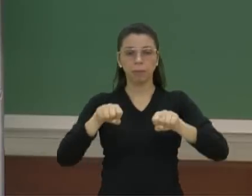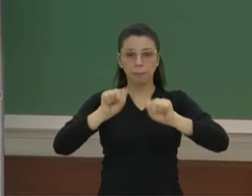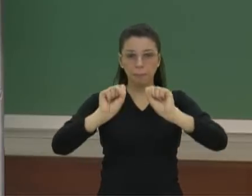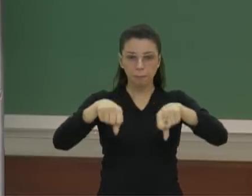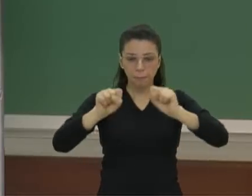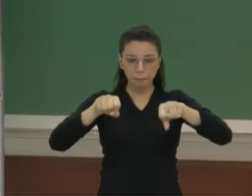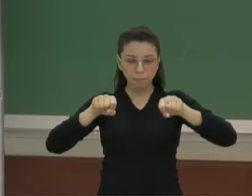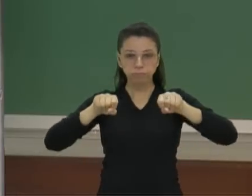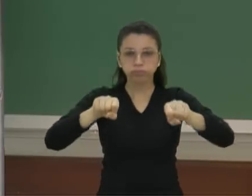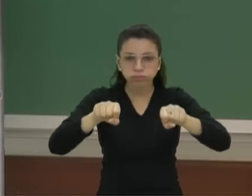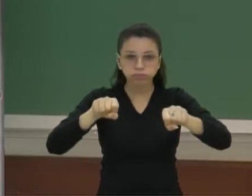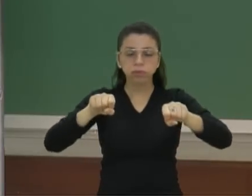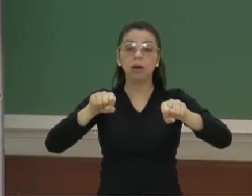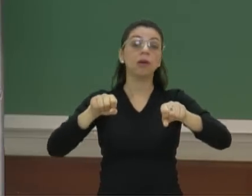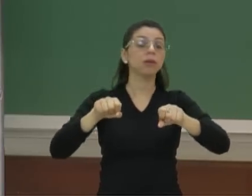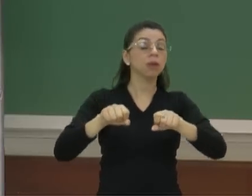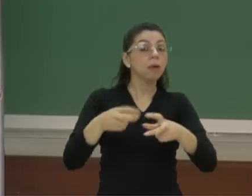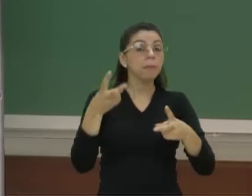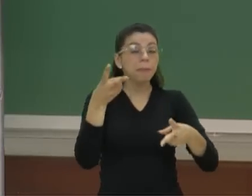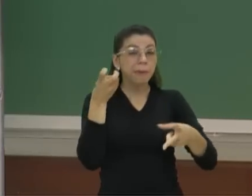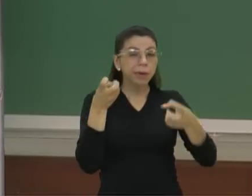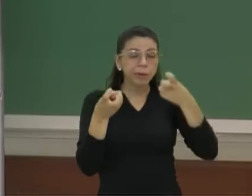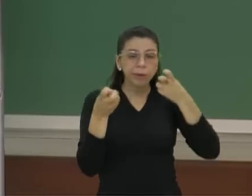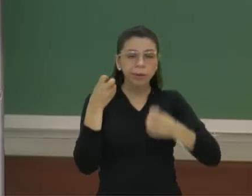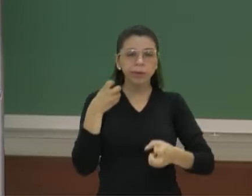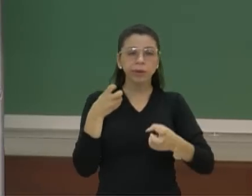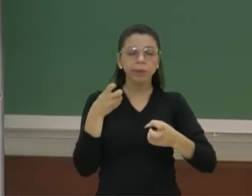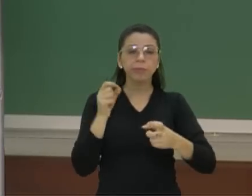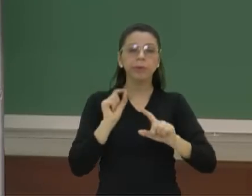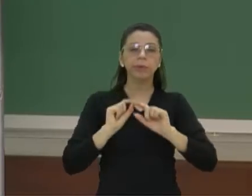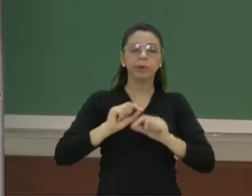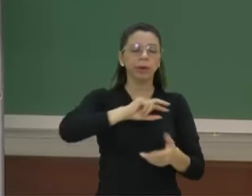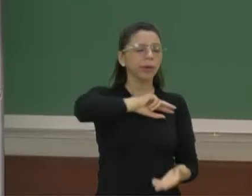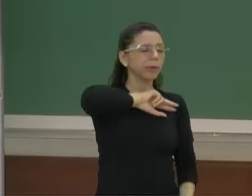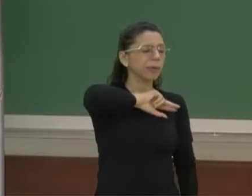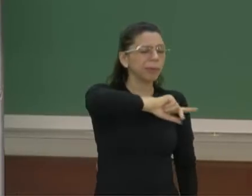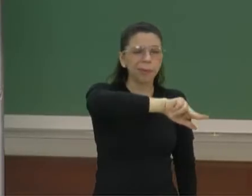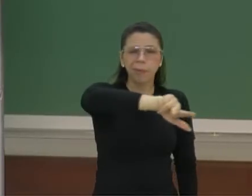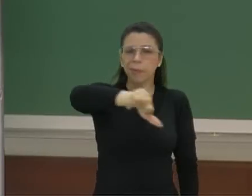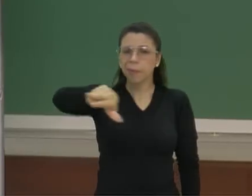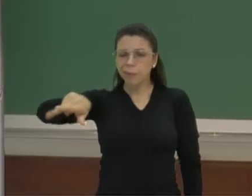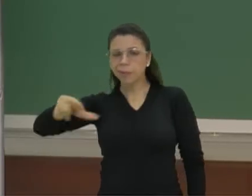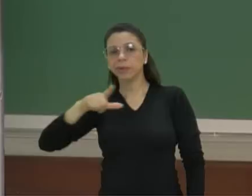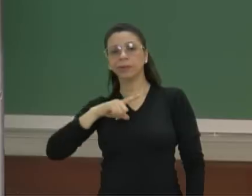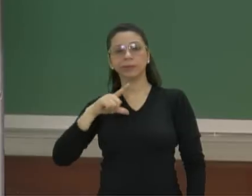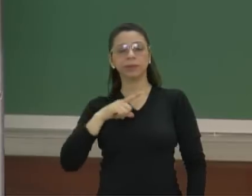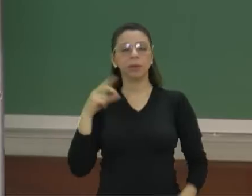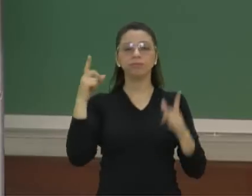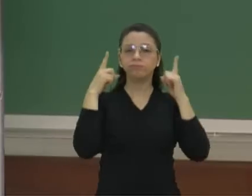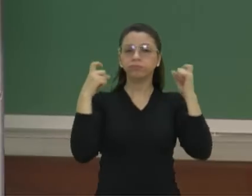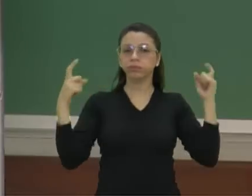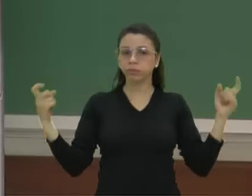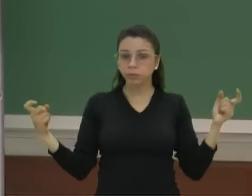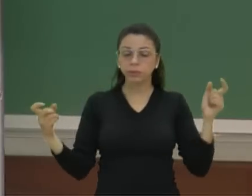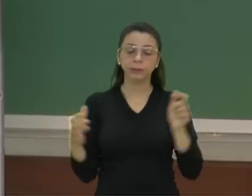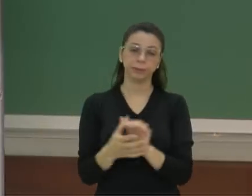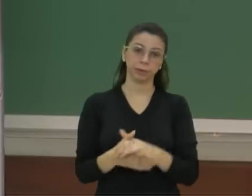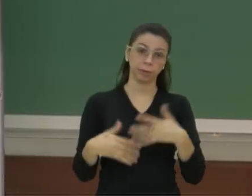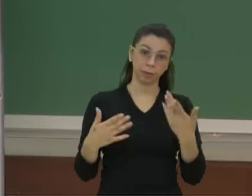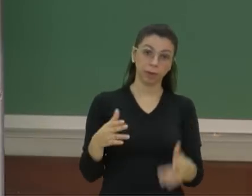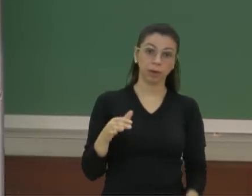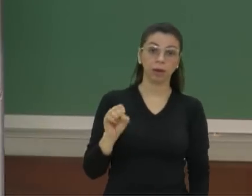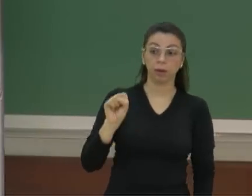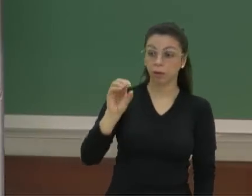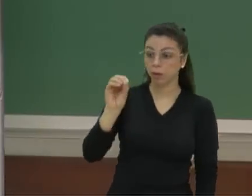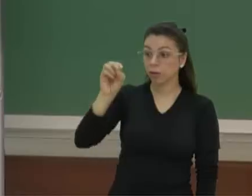motocicleta. Percebam quantos barulhos, ruídos fortes nós temos, né? Uma coisa é um som,